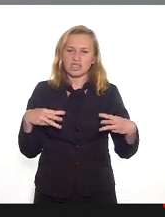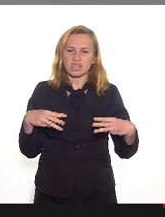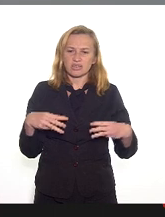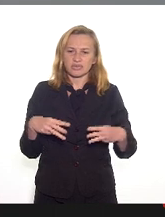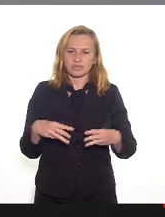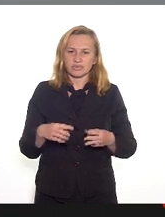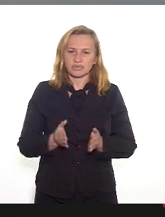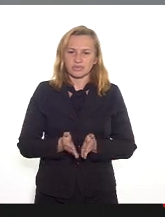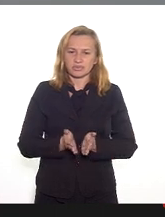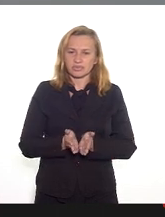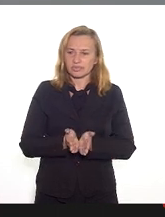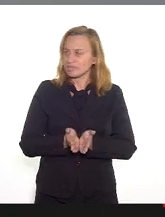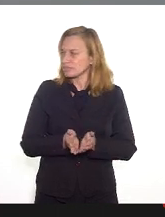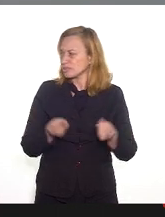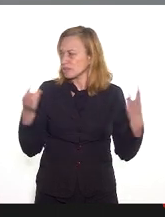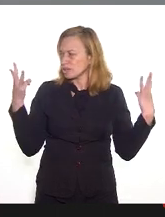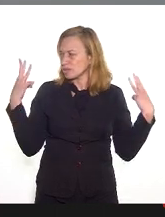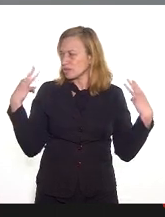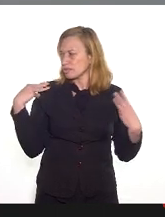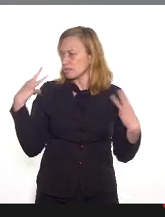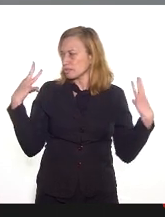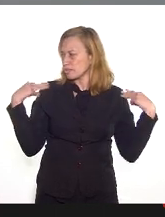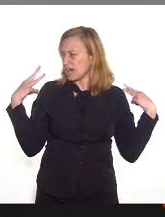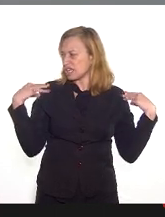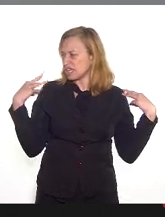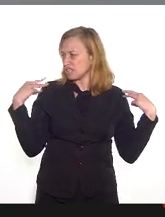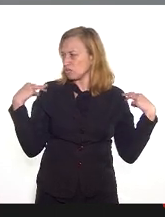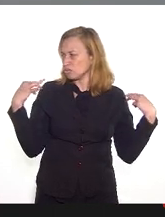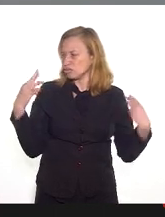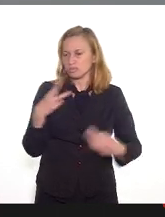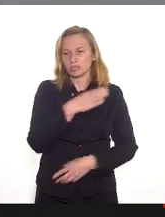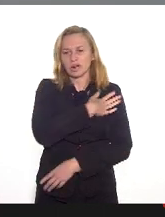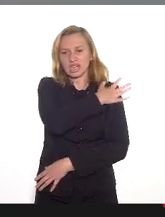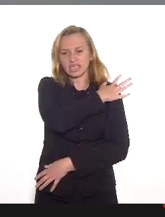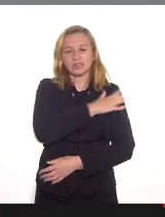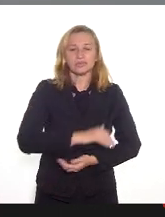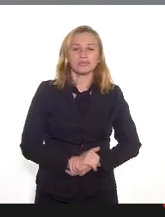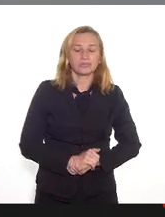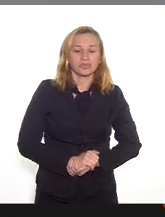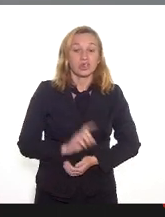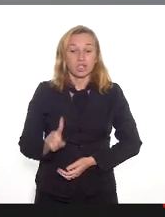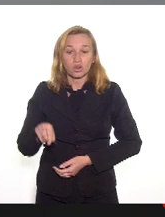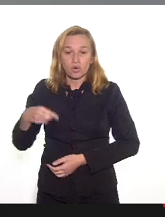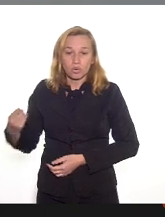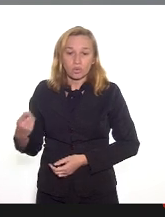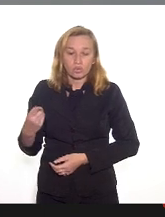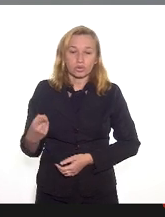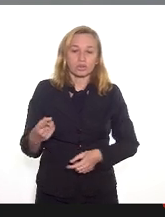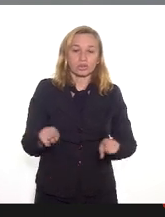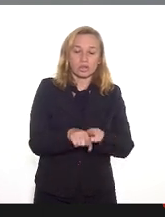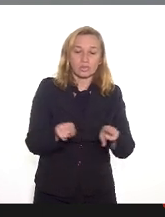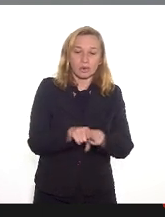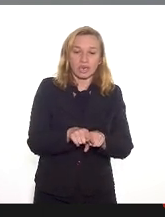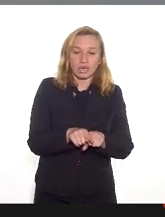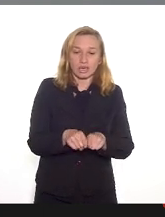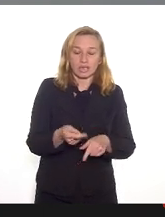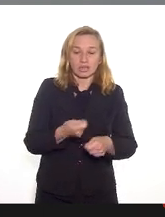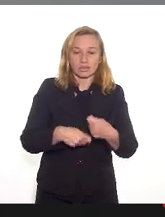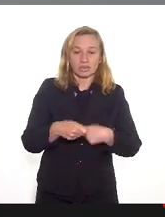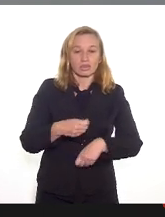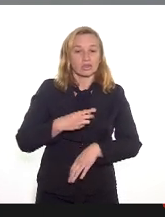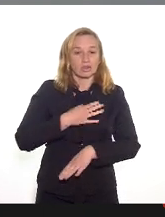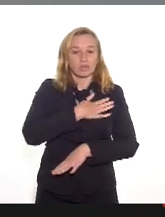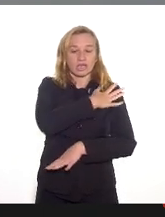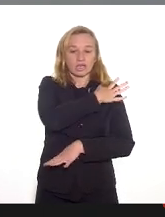almirante Edésio Lima Júnior e, ao mesmo tempo, por outros dirigentes da Marinha envolvidos com a pauta